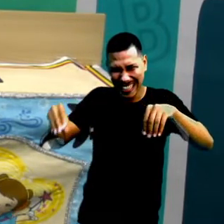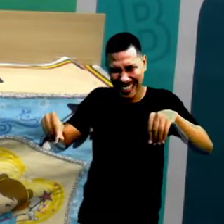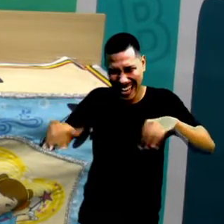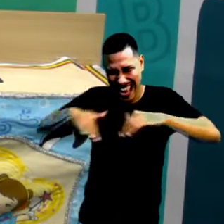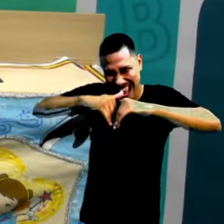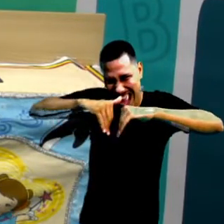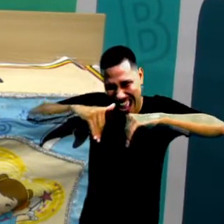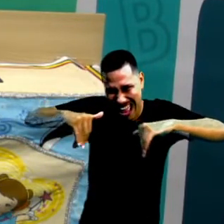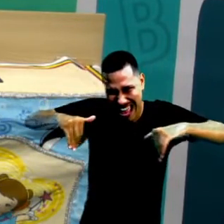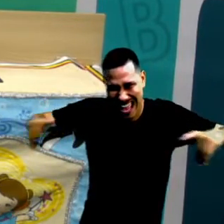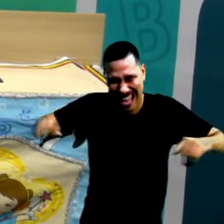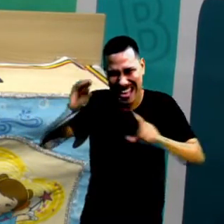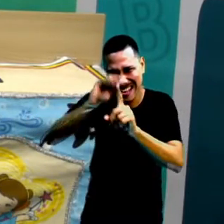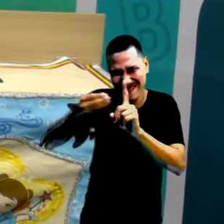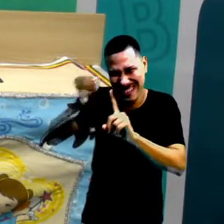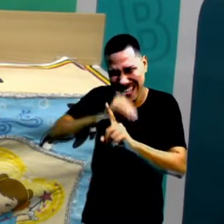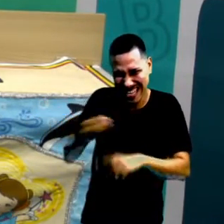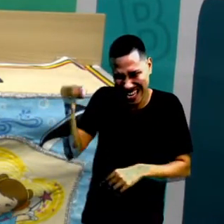verdade